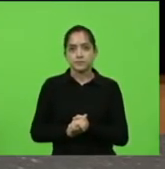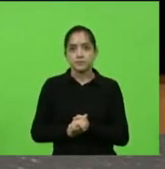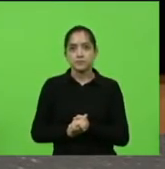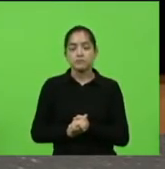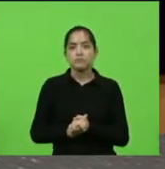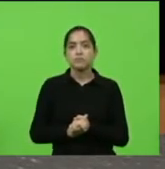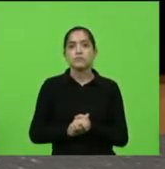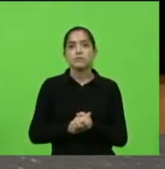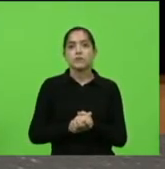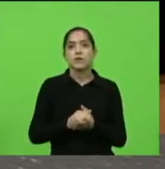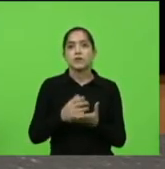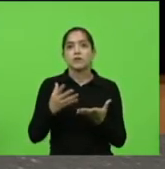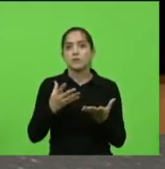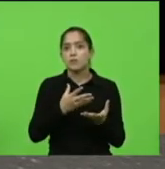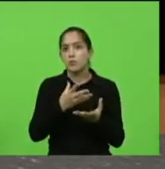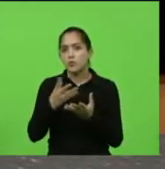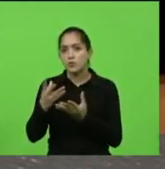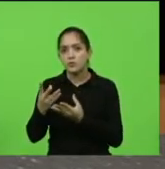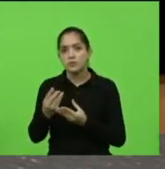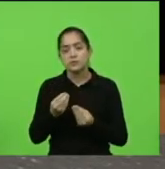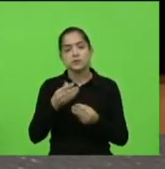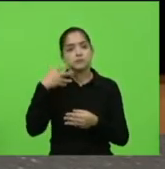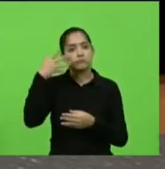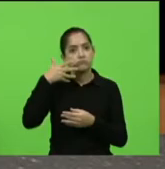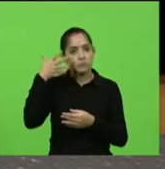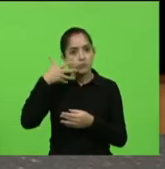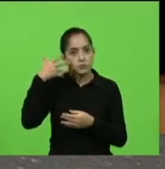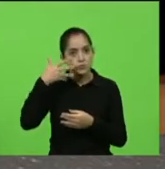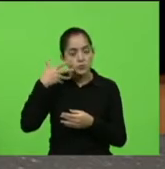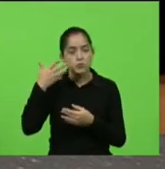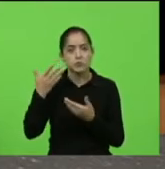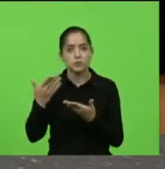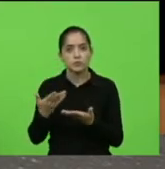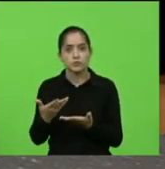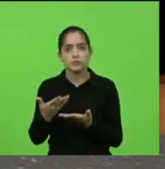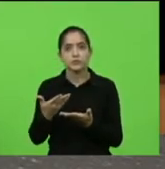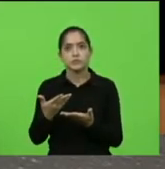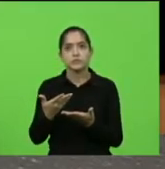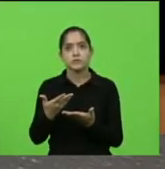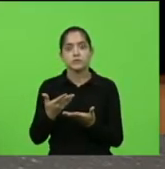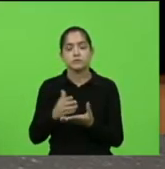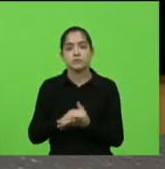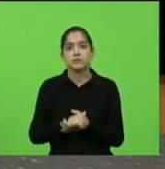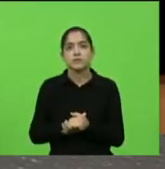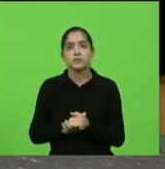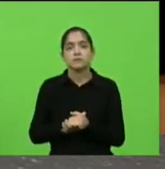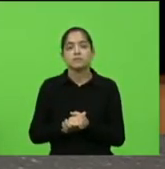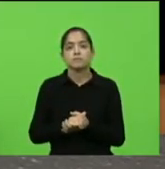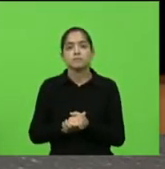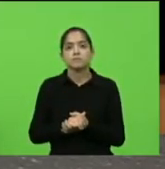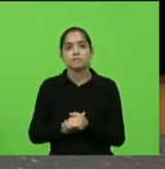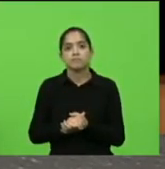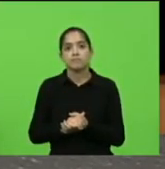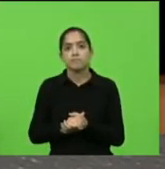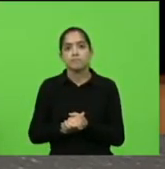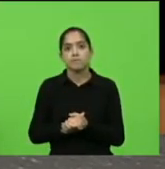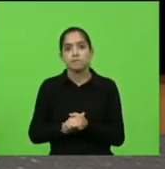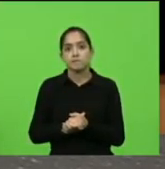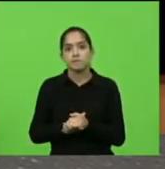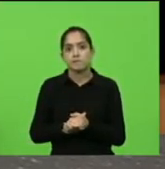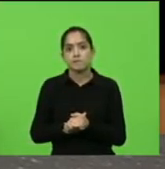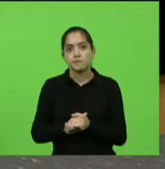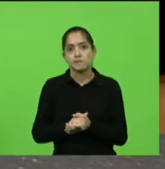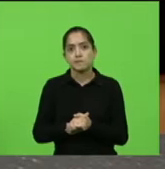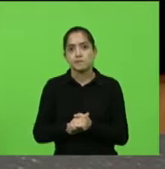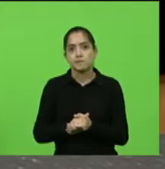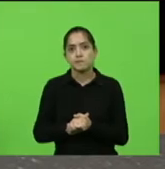muitas manifestações que recebi. Deputado Cobalcini, deputado Alba